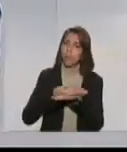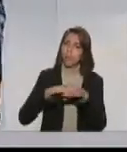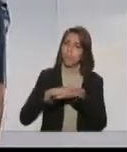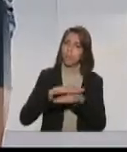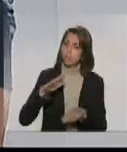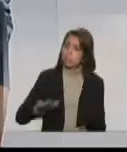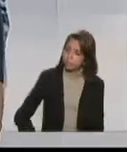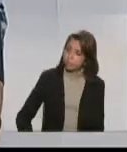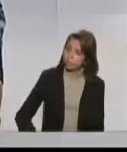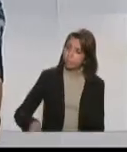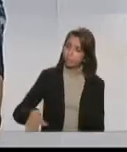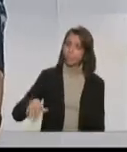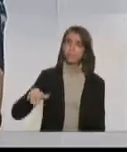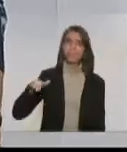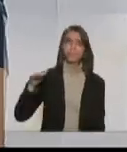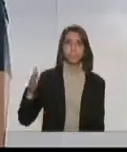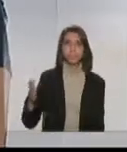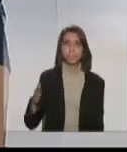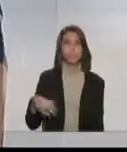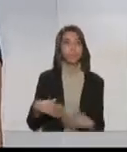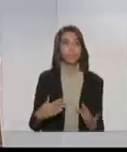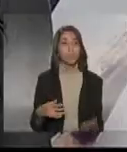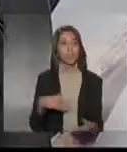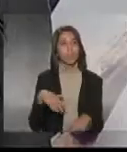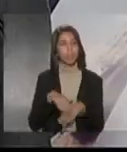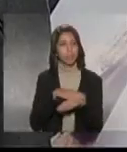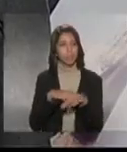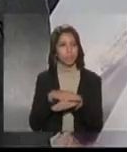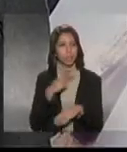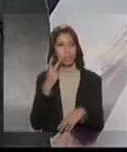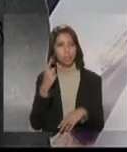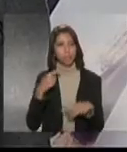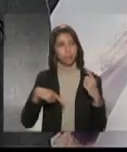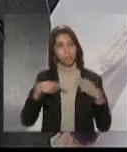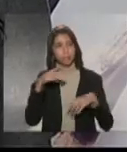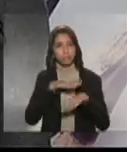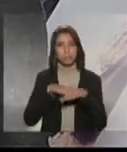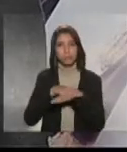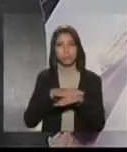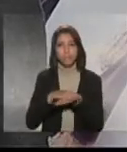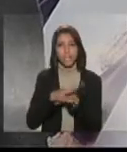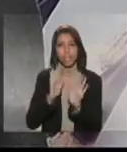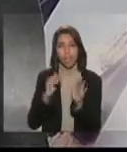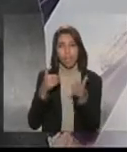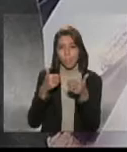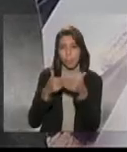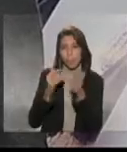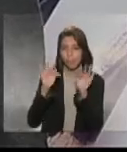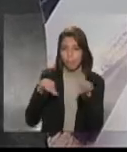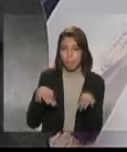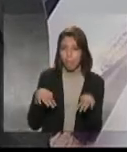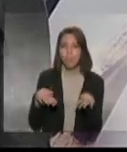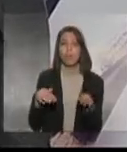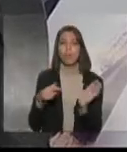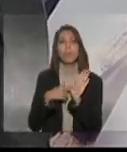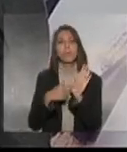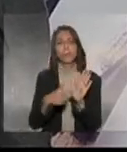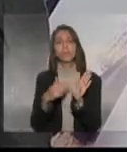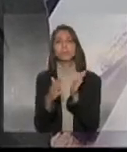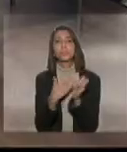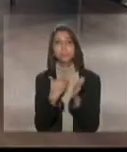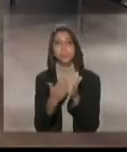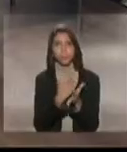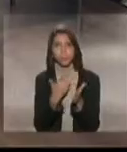desde pequenininho della em debate falando em debate eu quero que você fala um pouquinho está no finalzinho do programa que mostra o teu